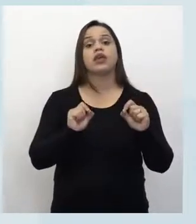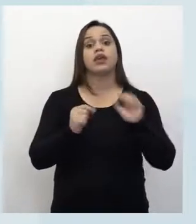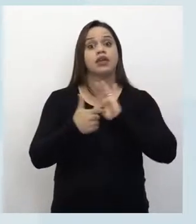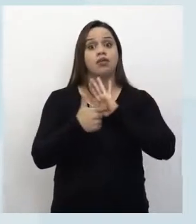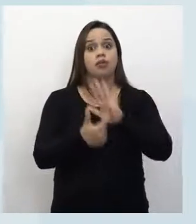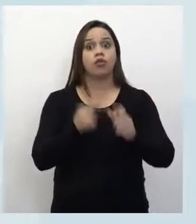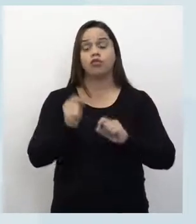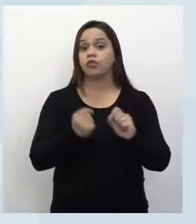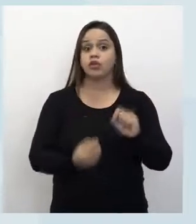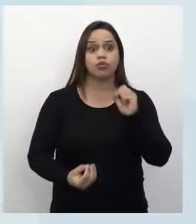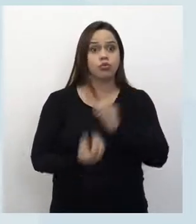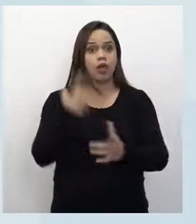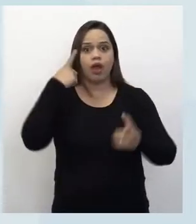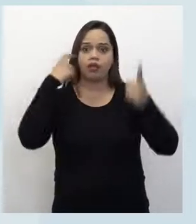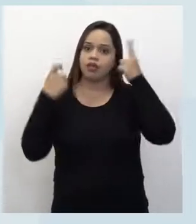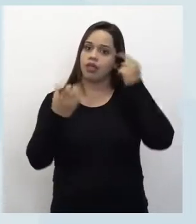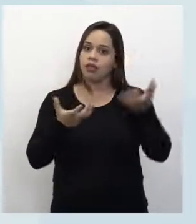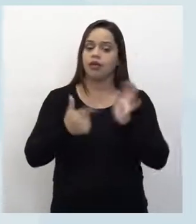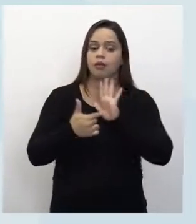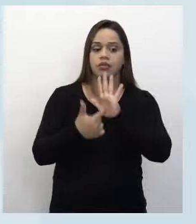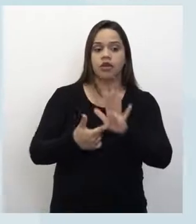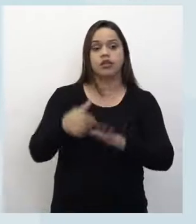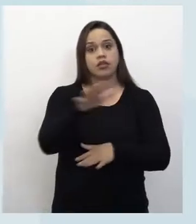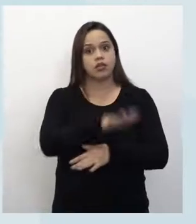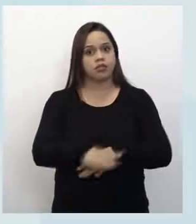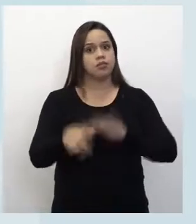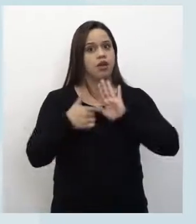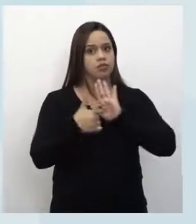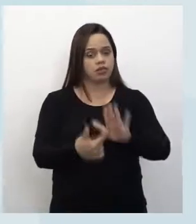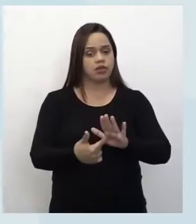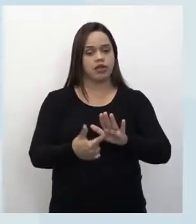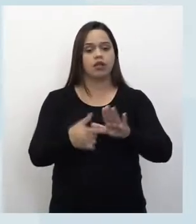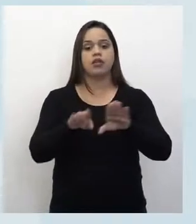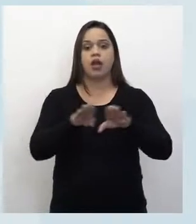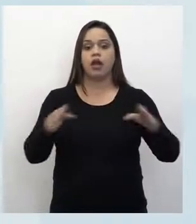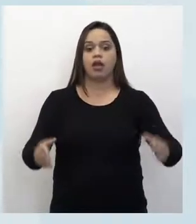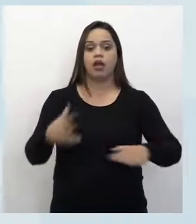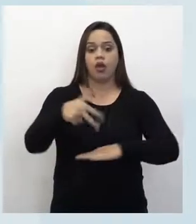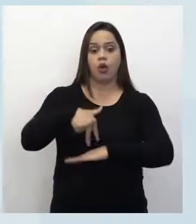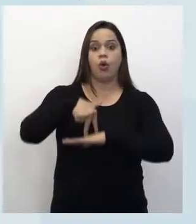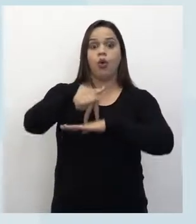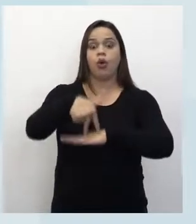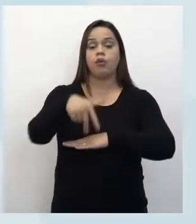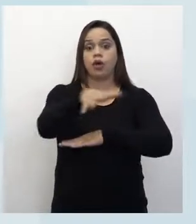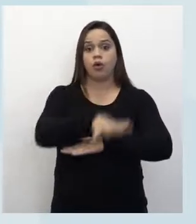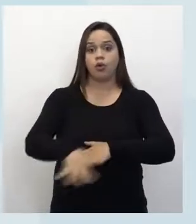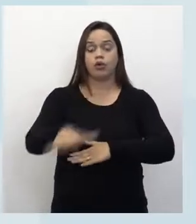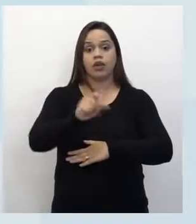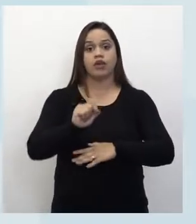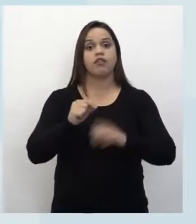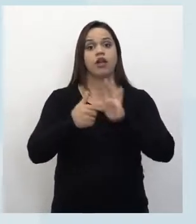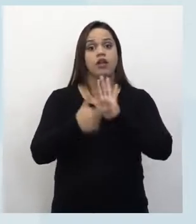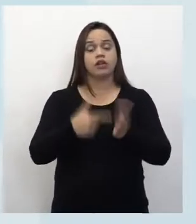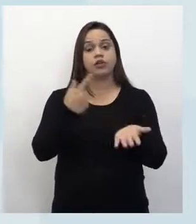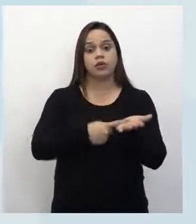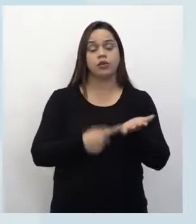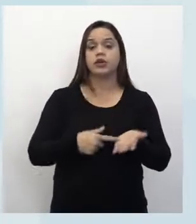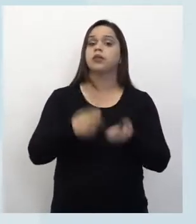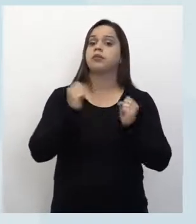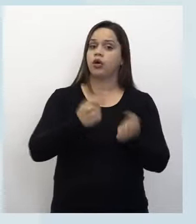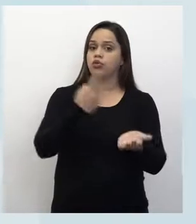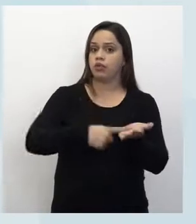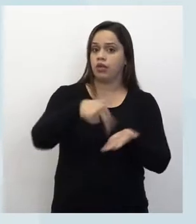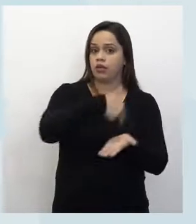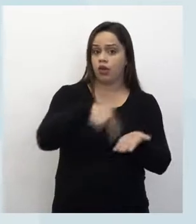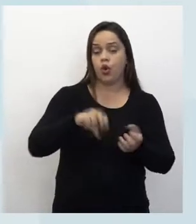efeitos artísticos. Espaço de apresentação. É aquele definido em função de uma encenação, que pode ser coreografia